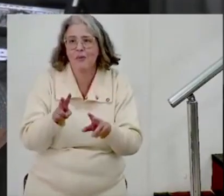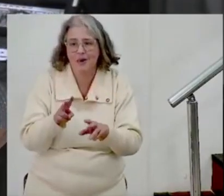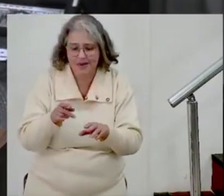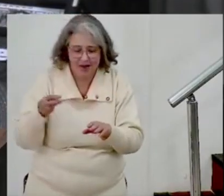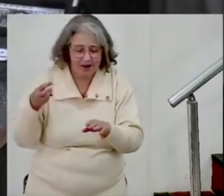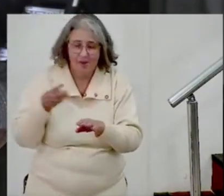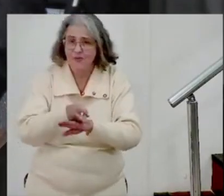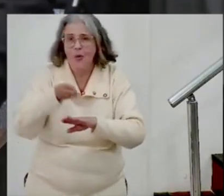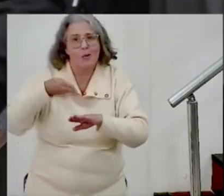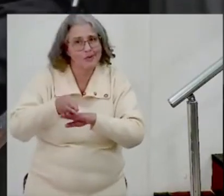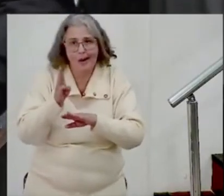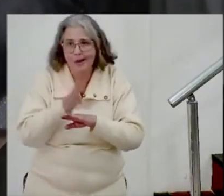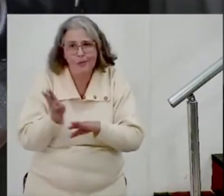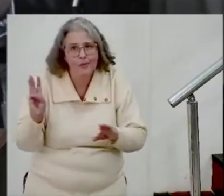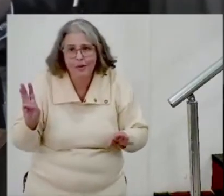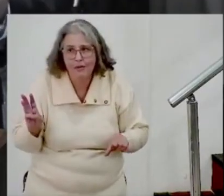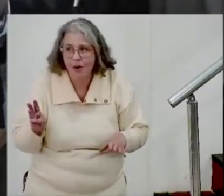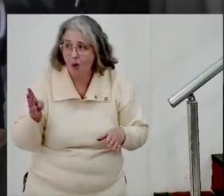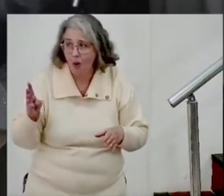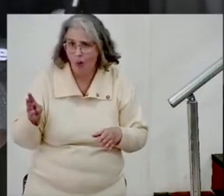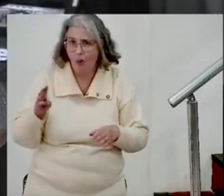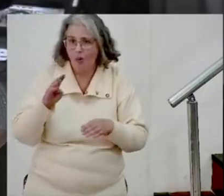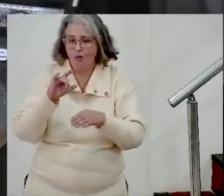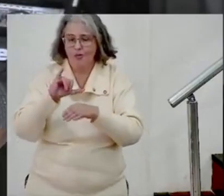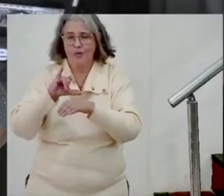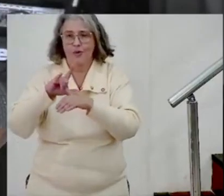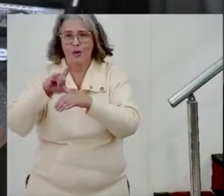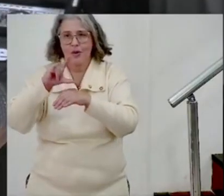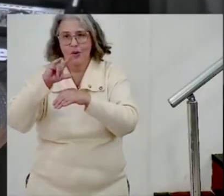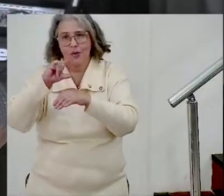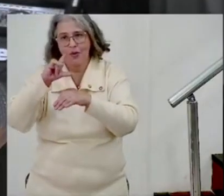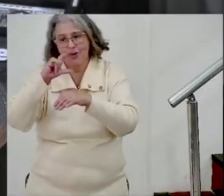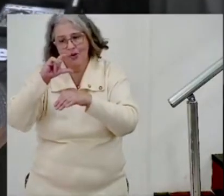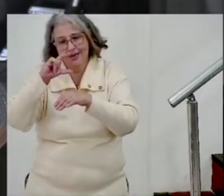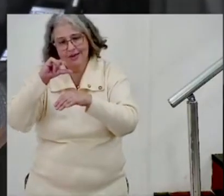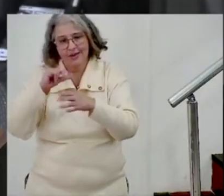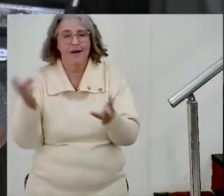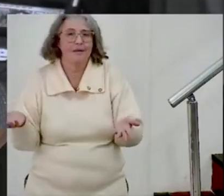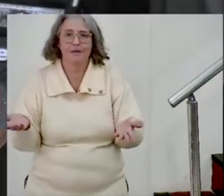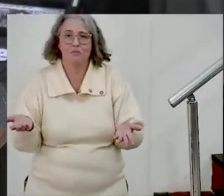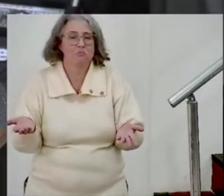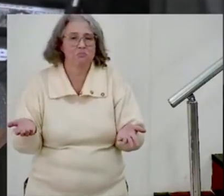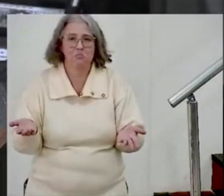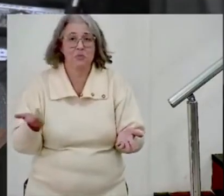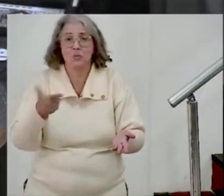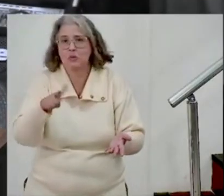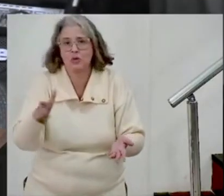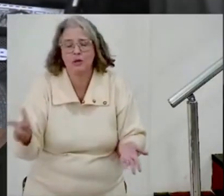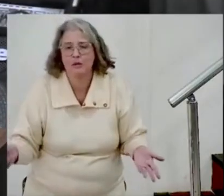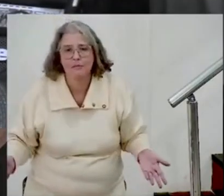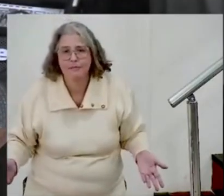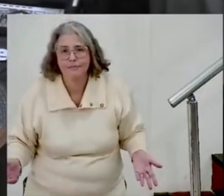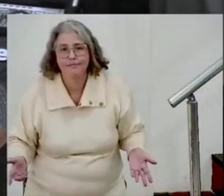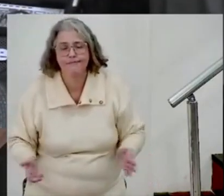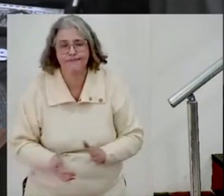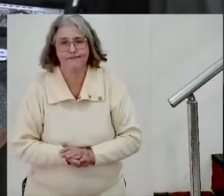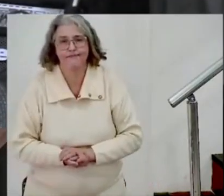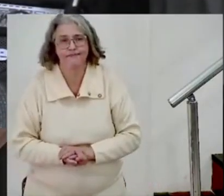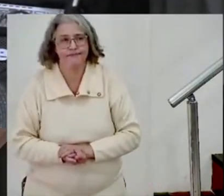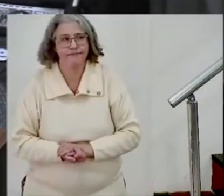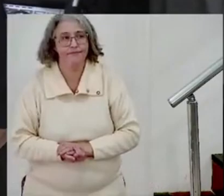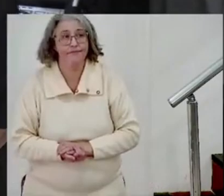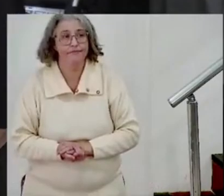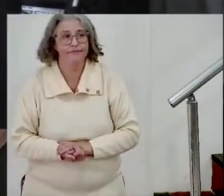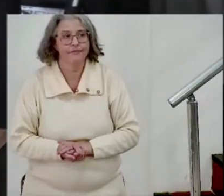para o pessoal de dentro de Laquis, resistindo à sua máquina de guerra. Ele pegou o trono de Salomão e colocou do